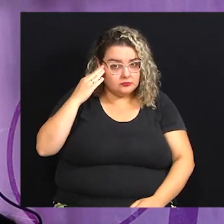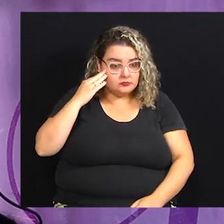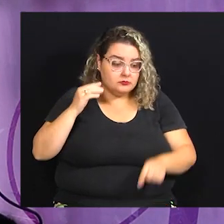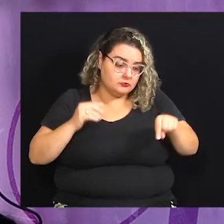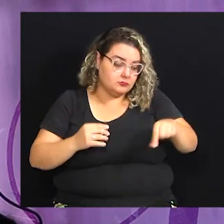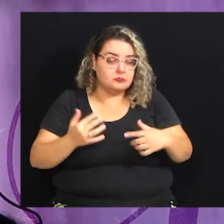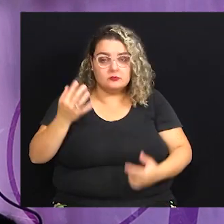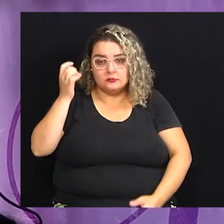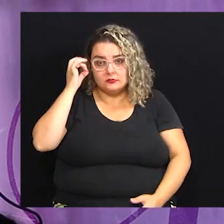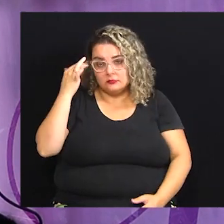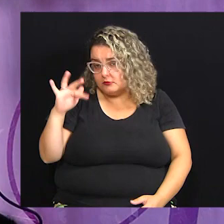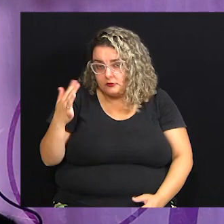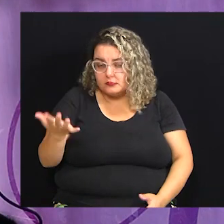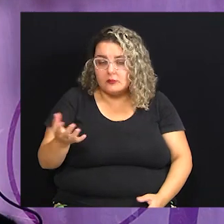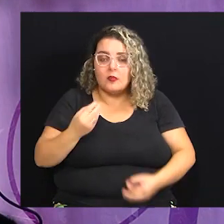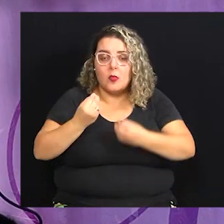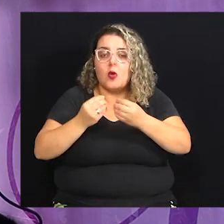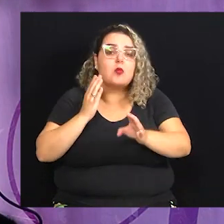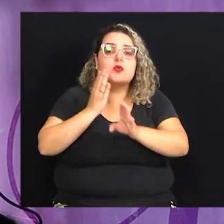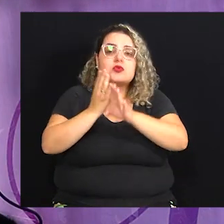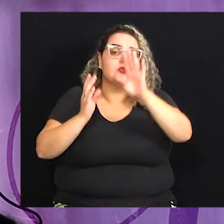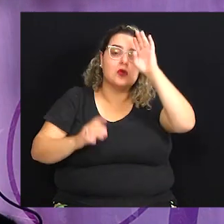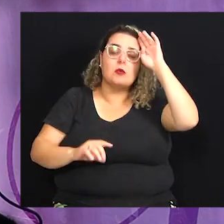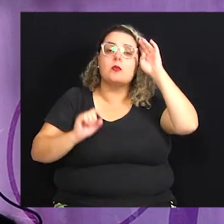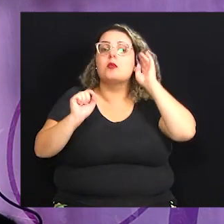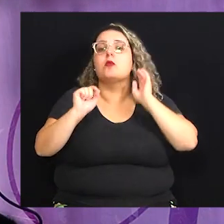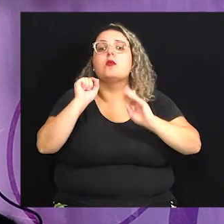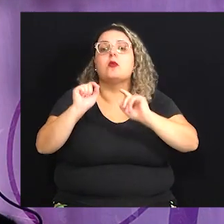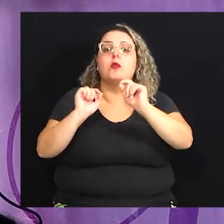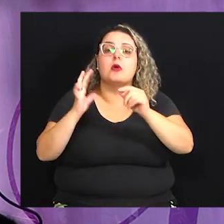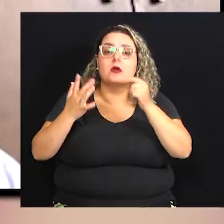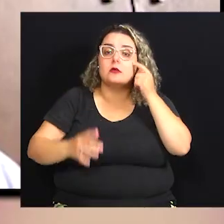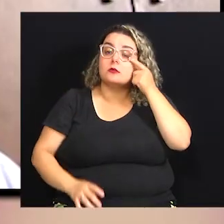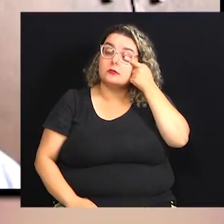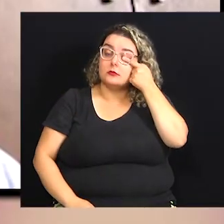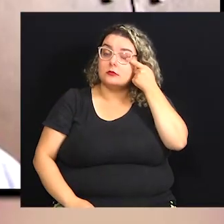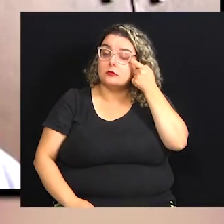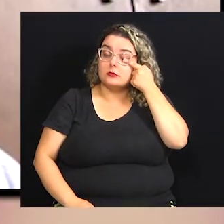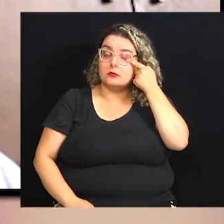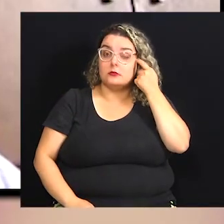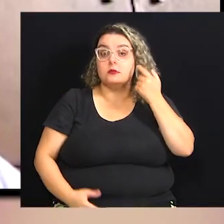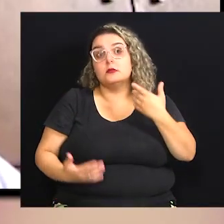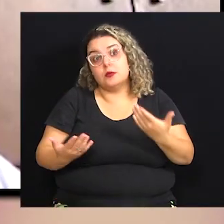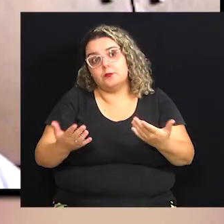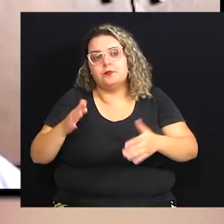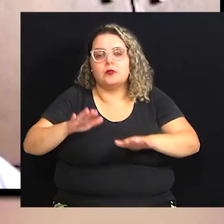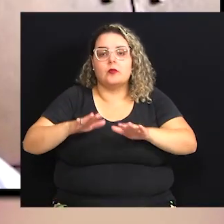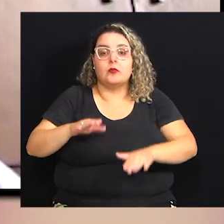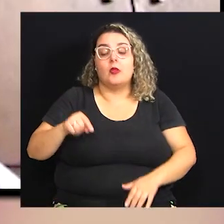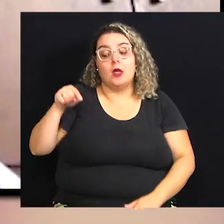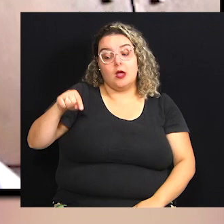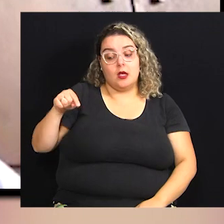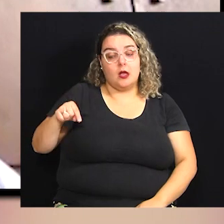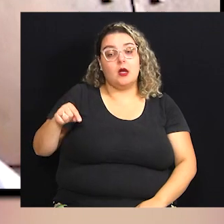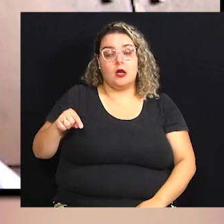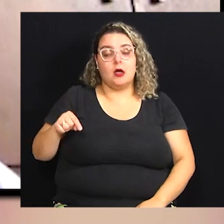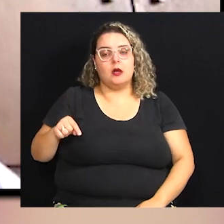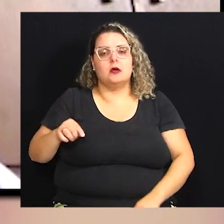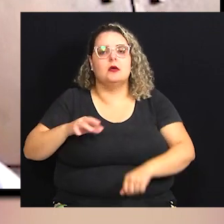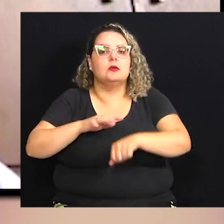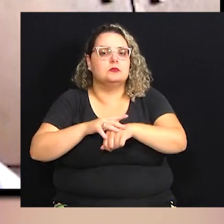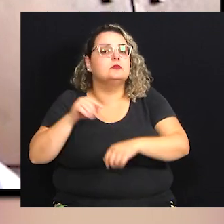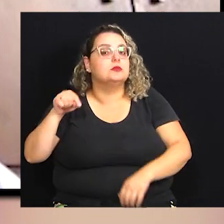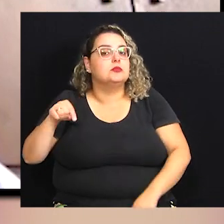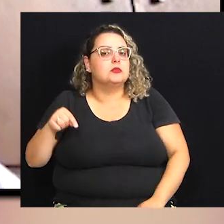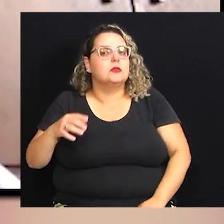é uma dor de cabeça. Como é que ele descobre o que está rolando ali? Então, depende, porque a enxaqueca, por mais